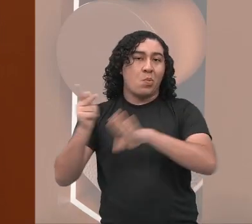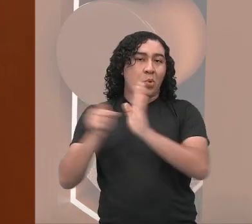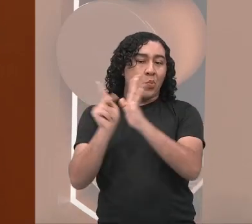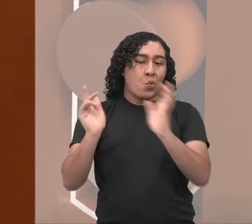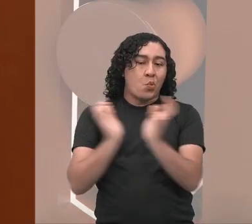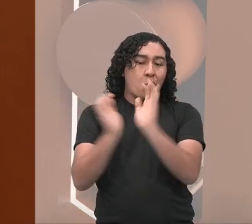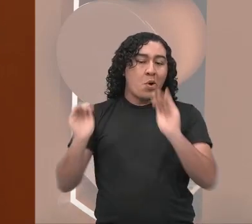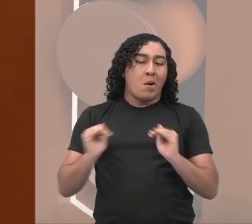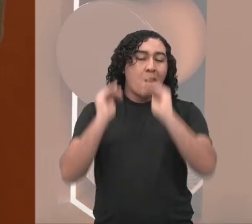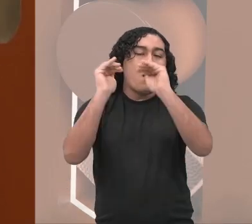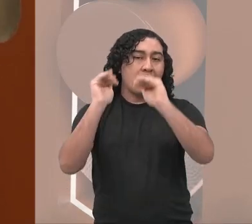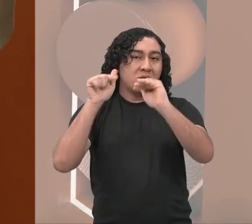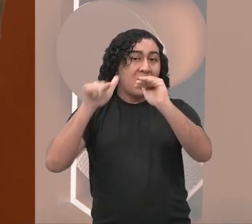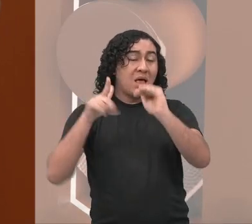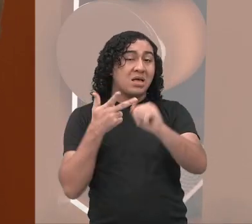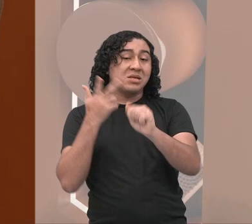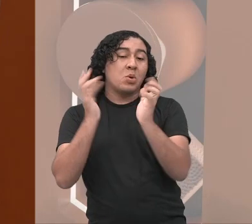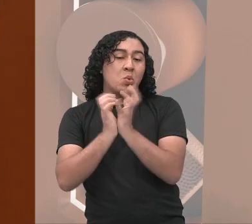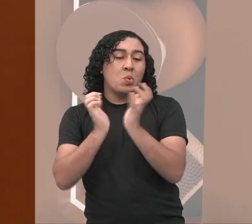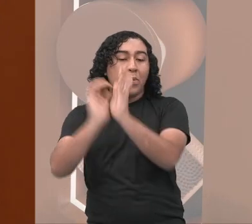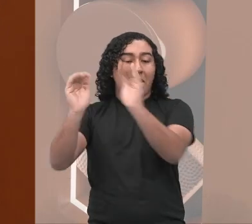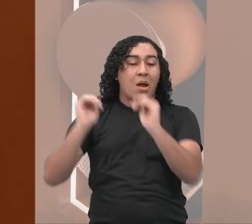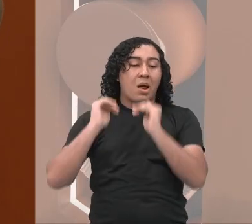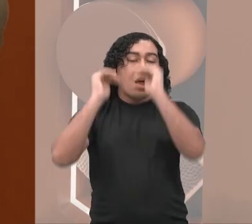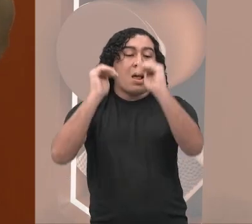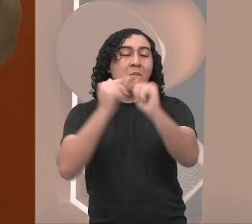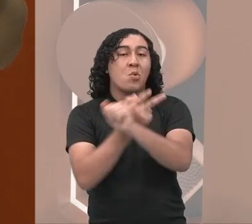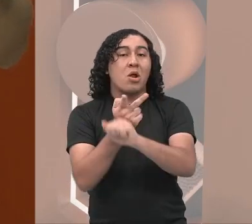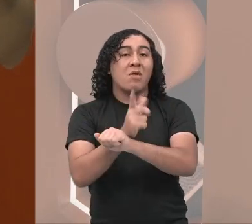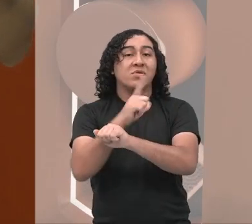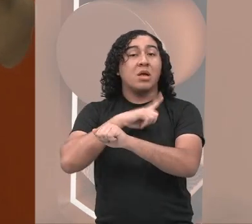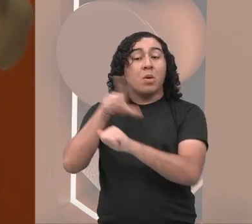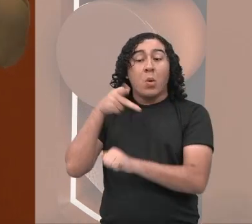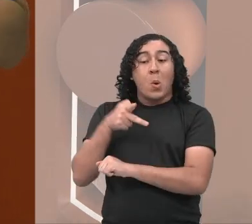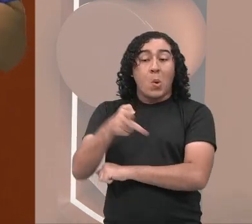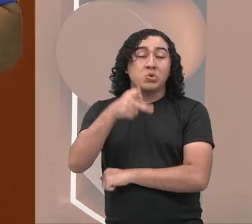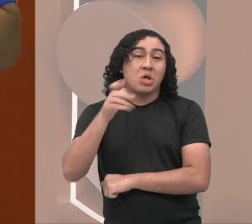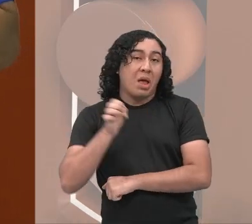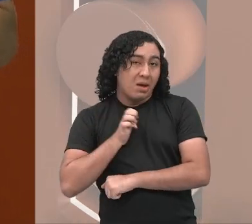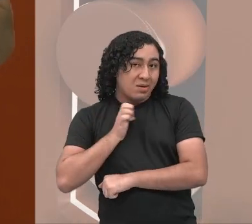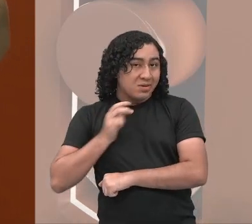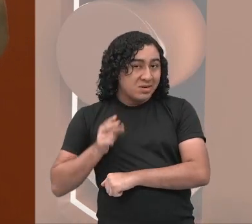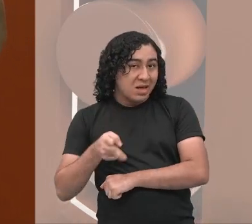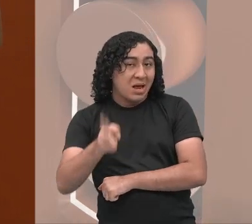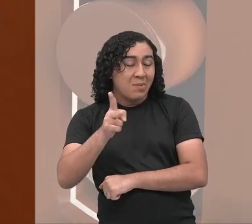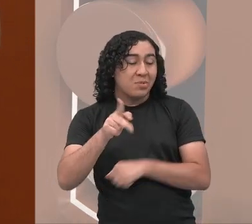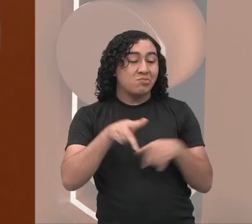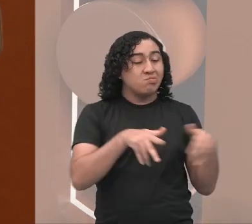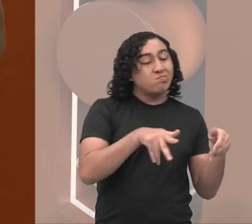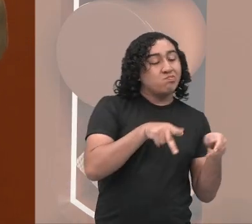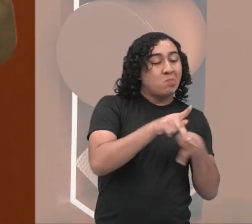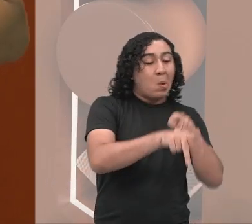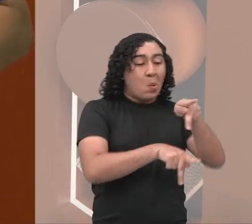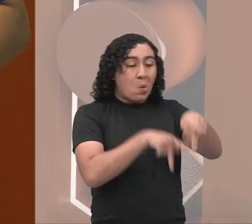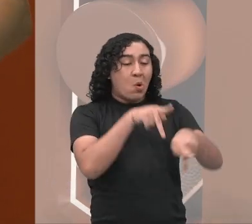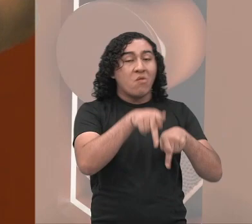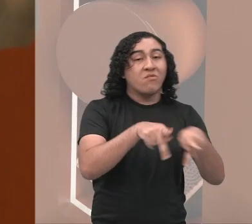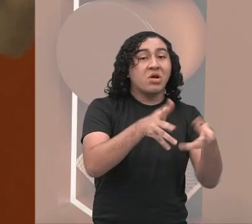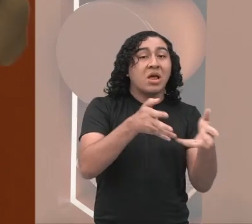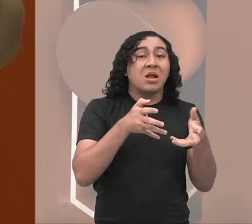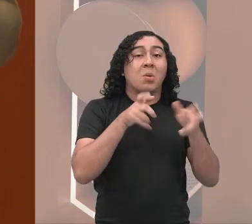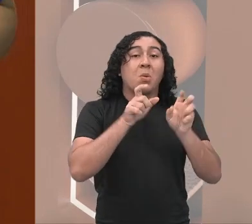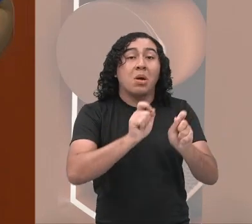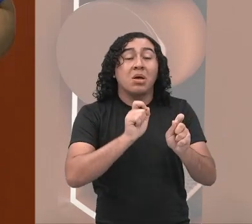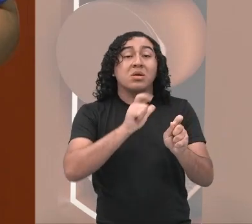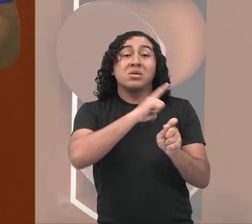galera, quando a elite buscava manter os seus privilégios, a parte mais pobre da população buscava, então, adquirir